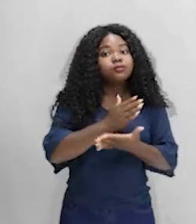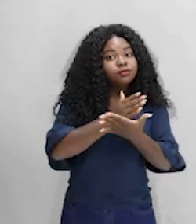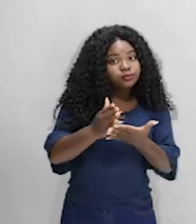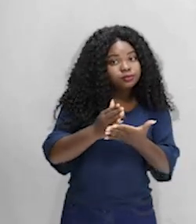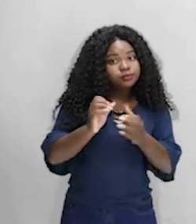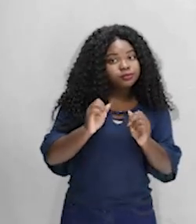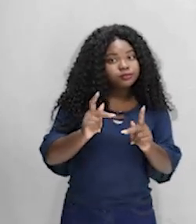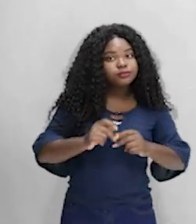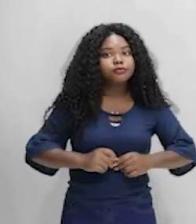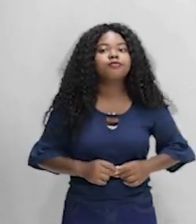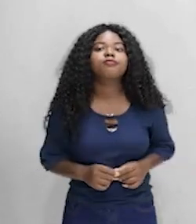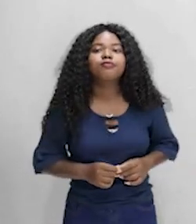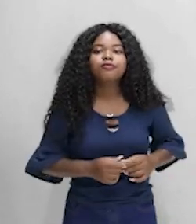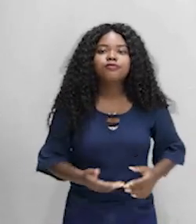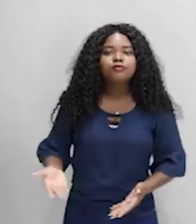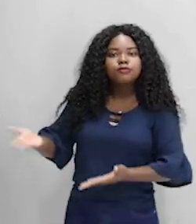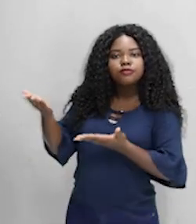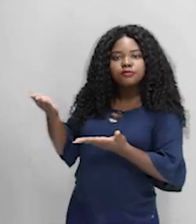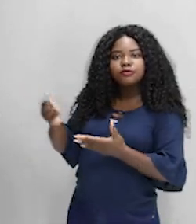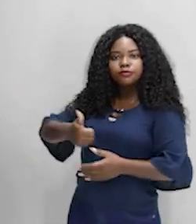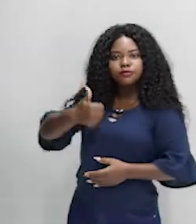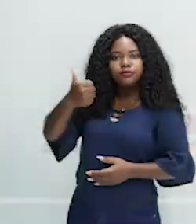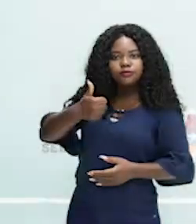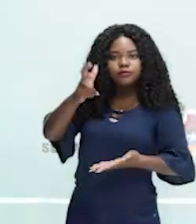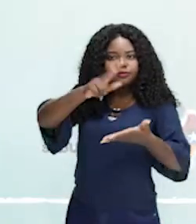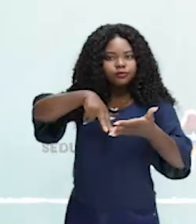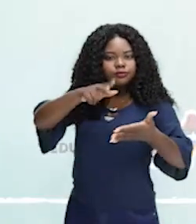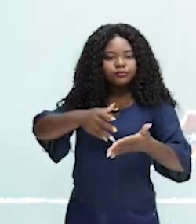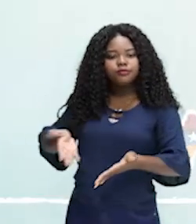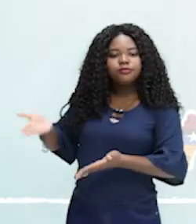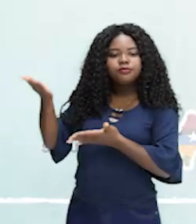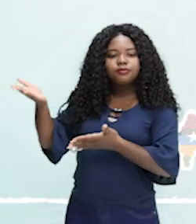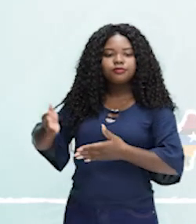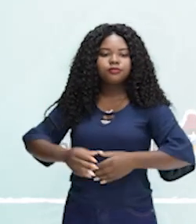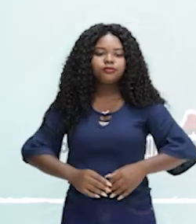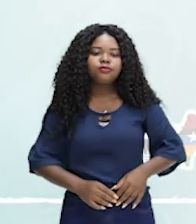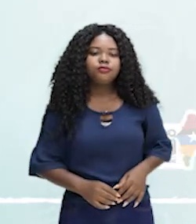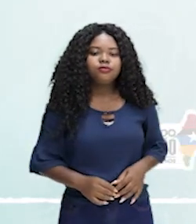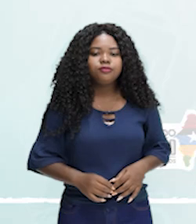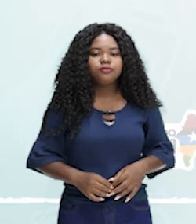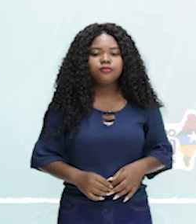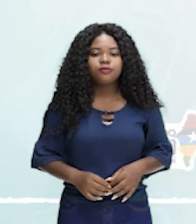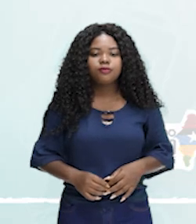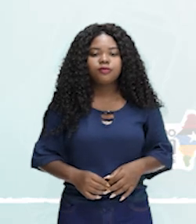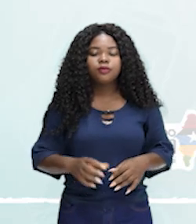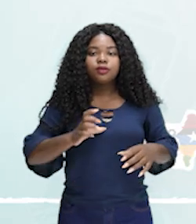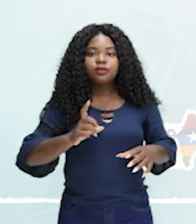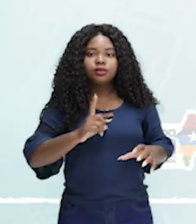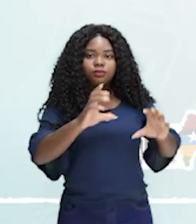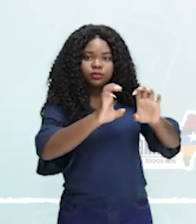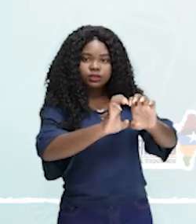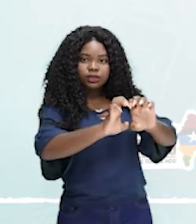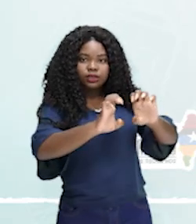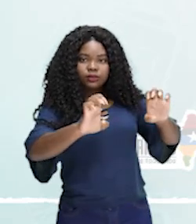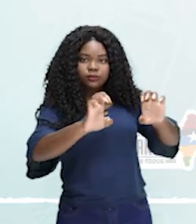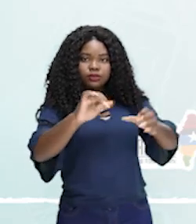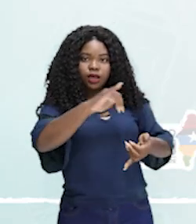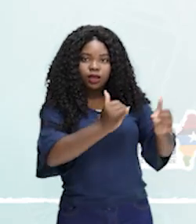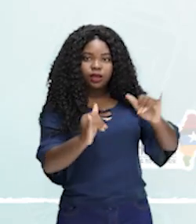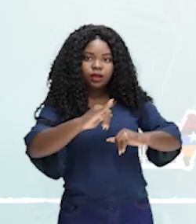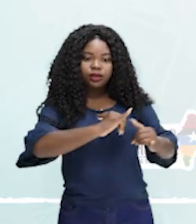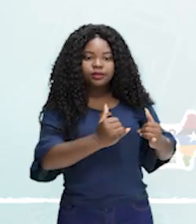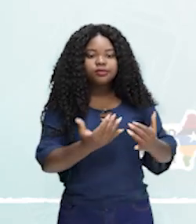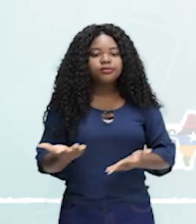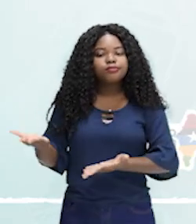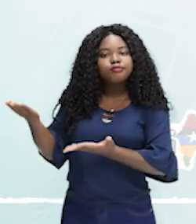começar. Primeira questão, turma, olha só. Considerando a equação química, beleza? Então, nós temos